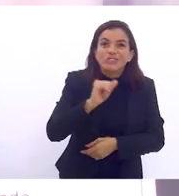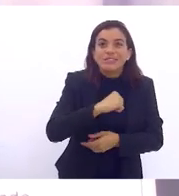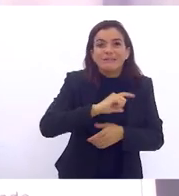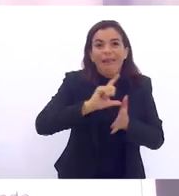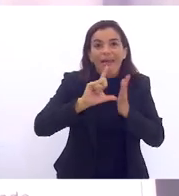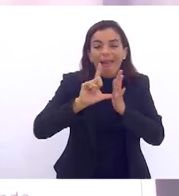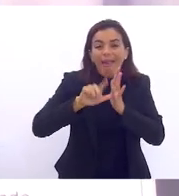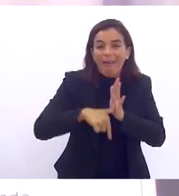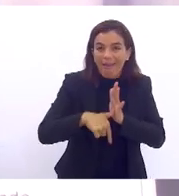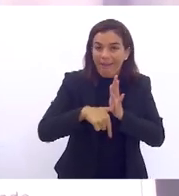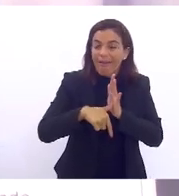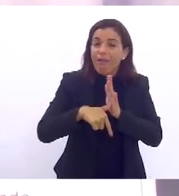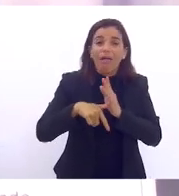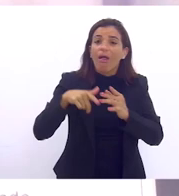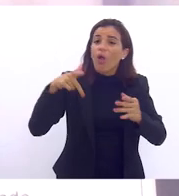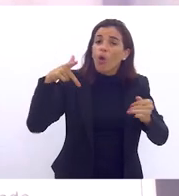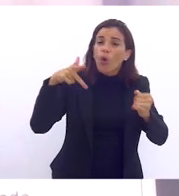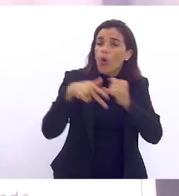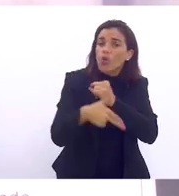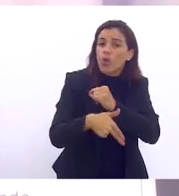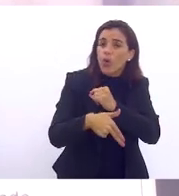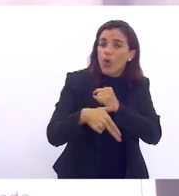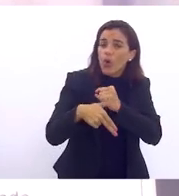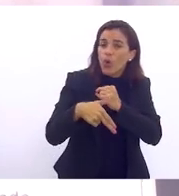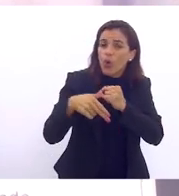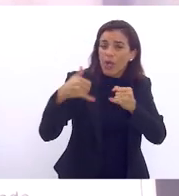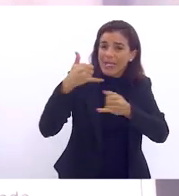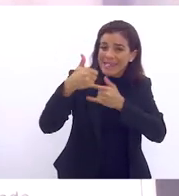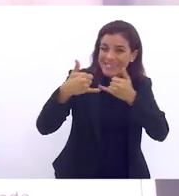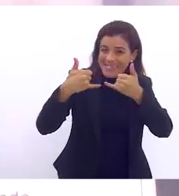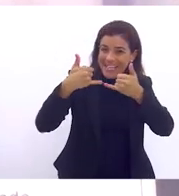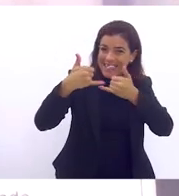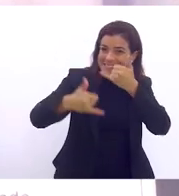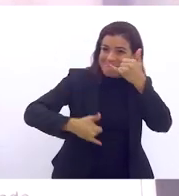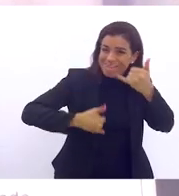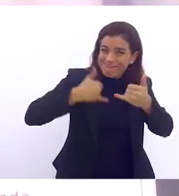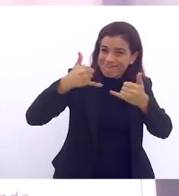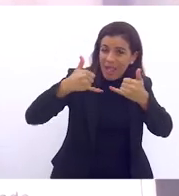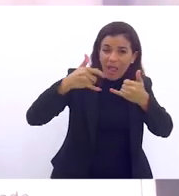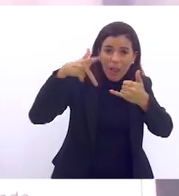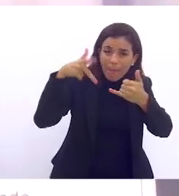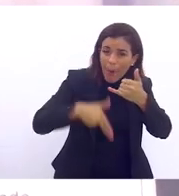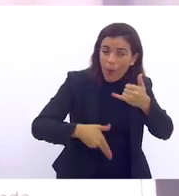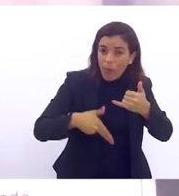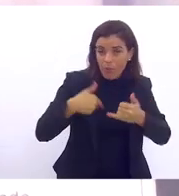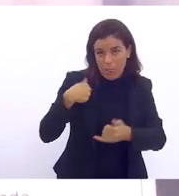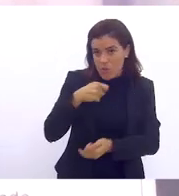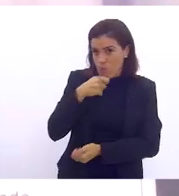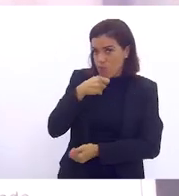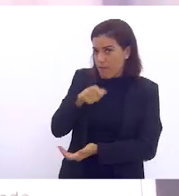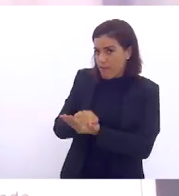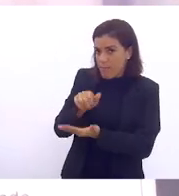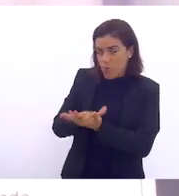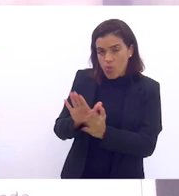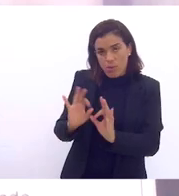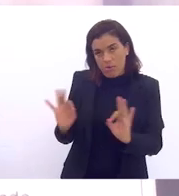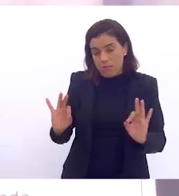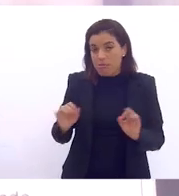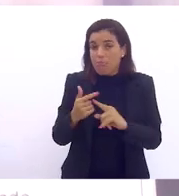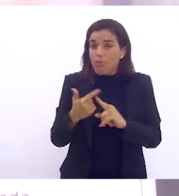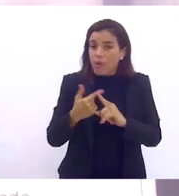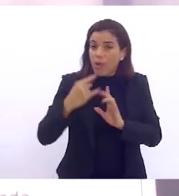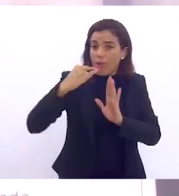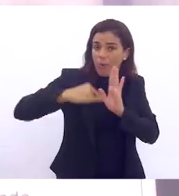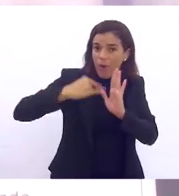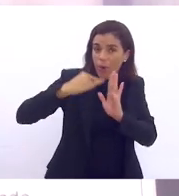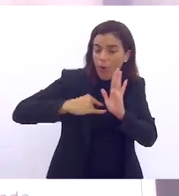eh foi cortado o meu serviço mas eu também não fui multado né você imagina é um plano familiar um certo